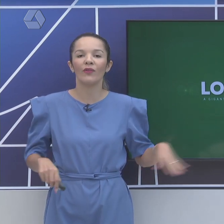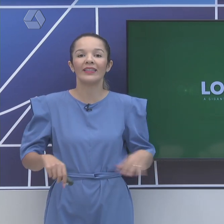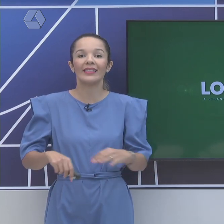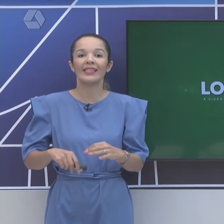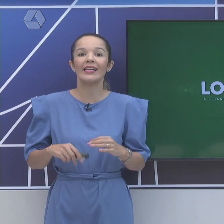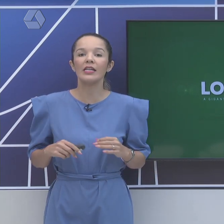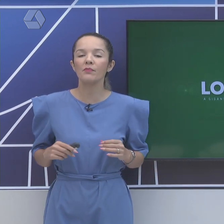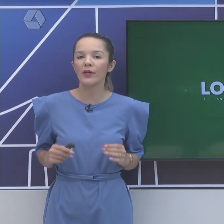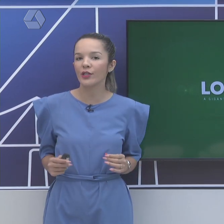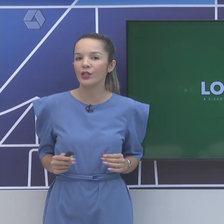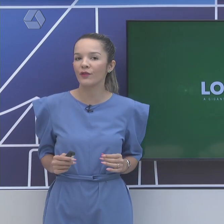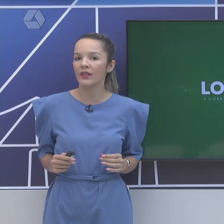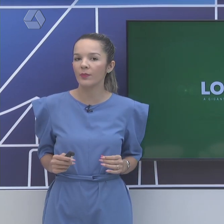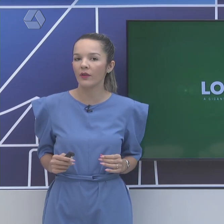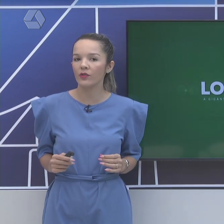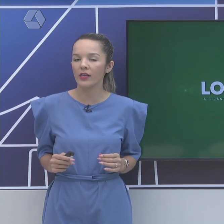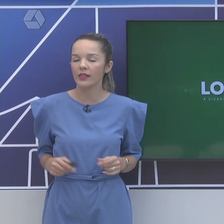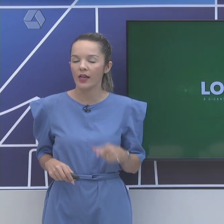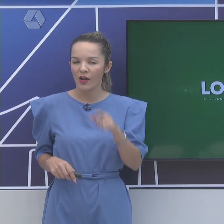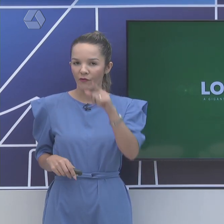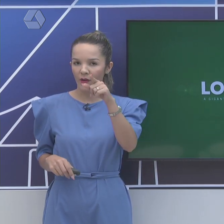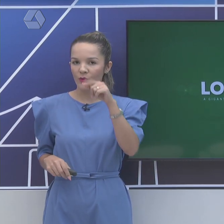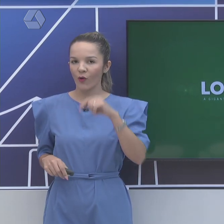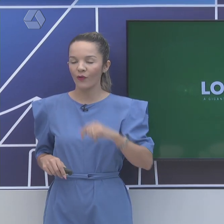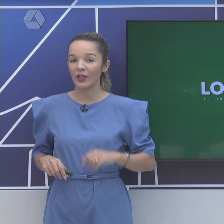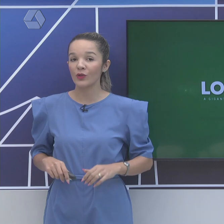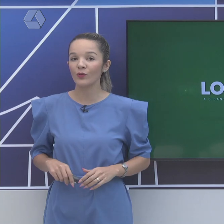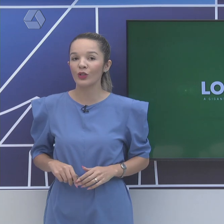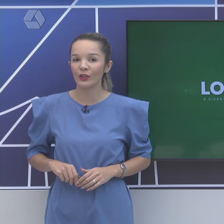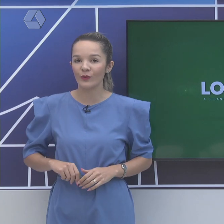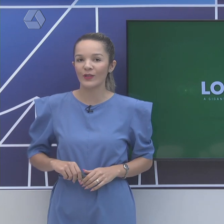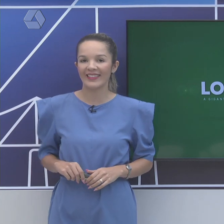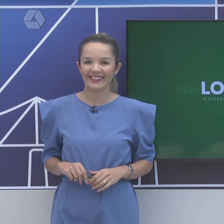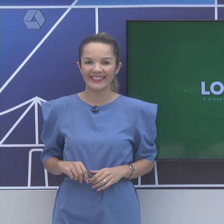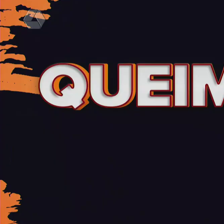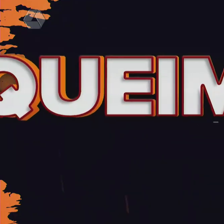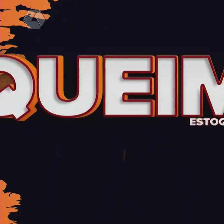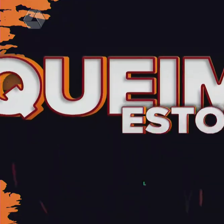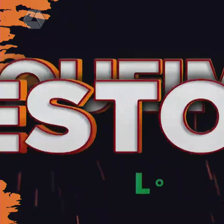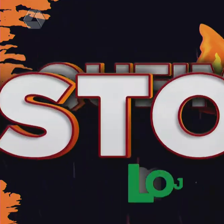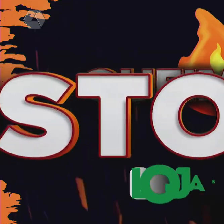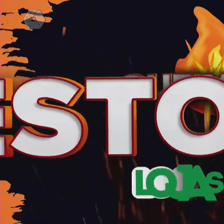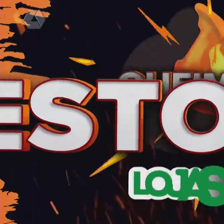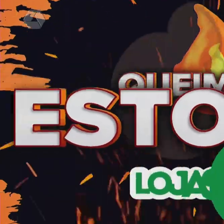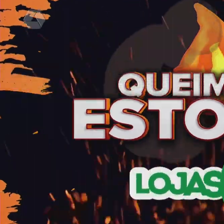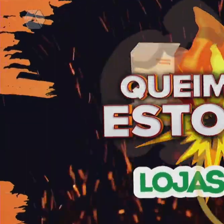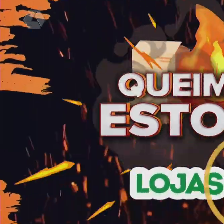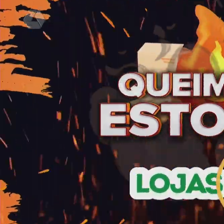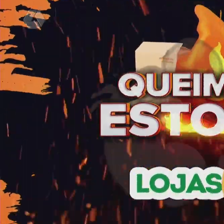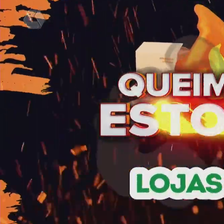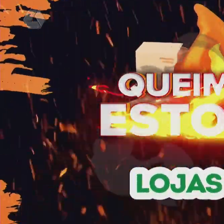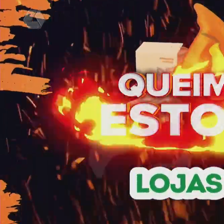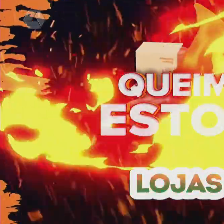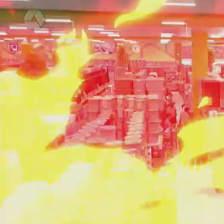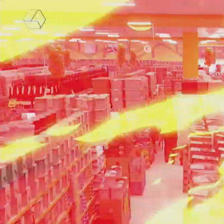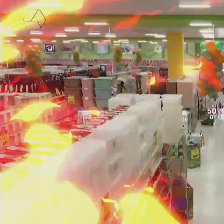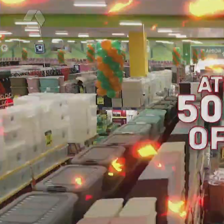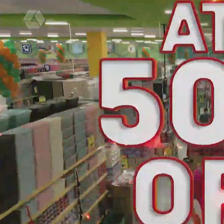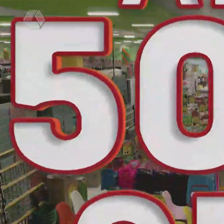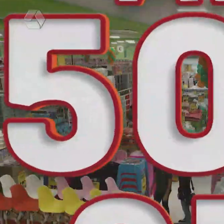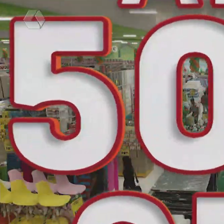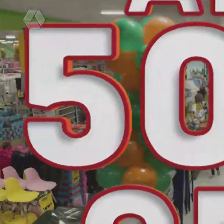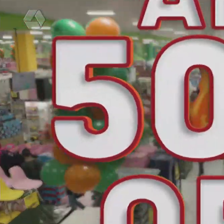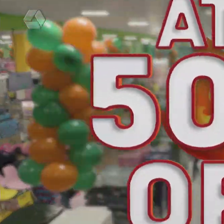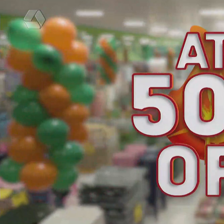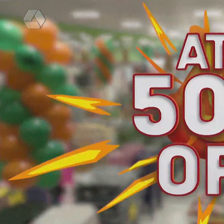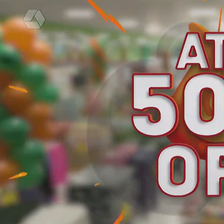com ofertas imperdíveis para vocês. Vamos conferir juntinhos. De estoque Loja G. São vários produtos